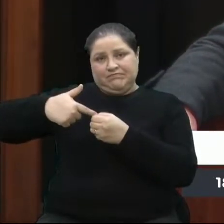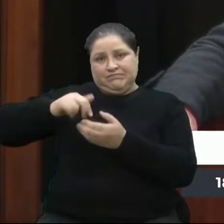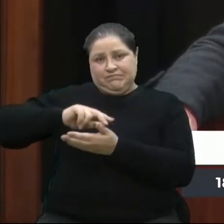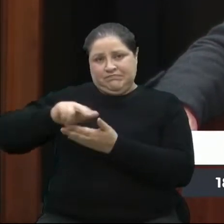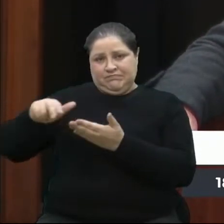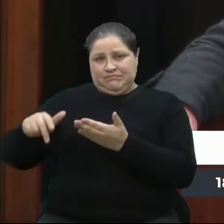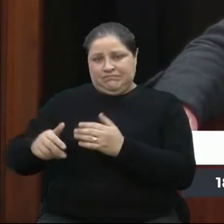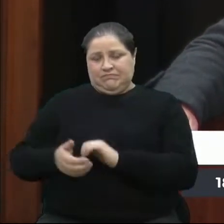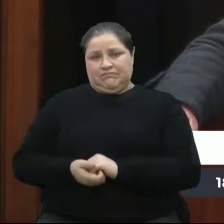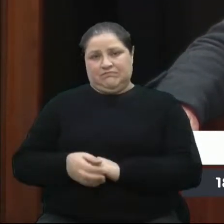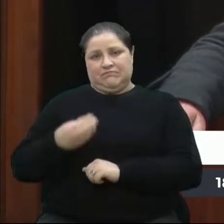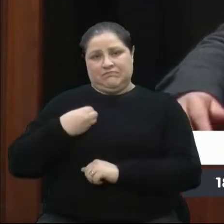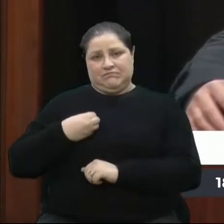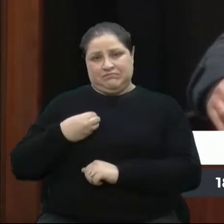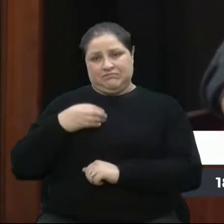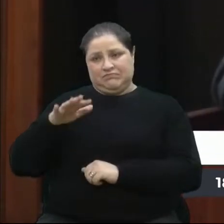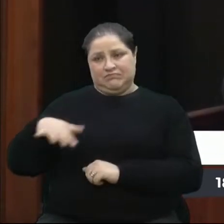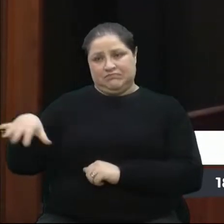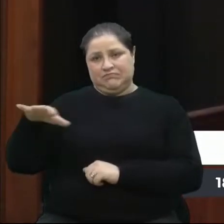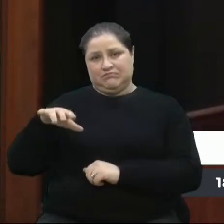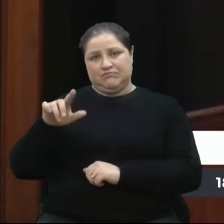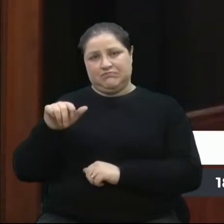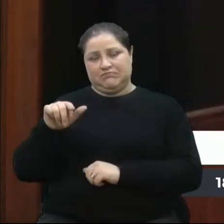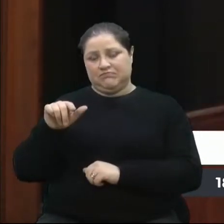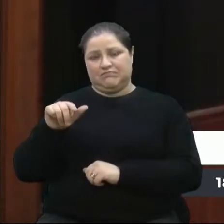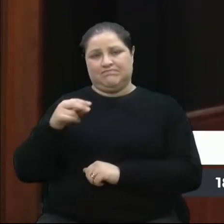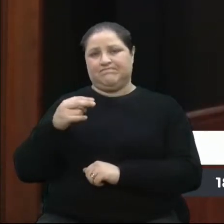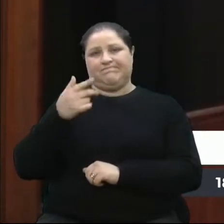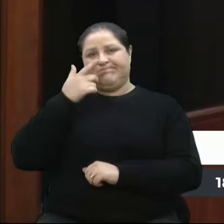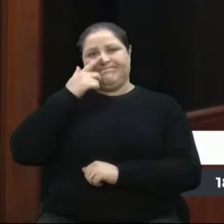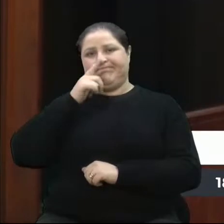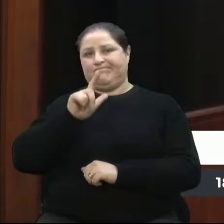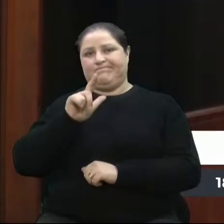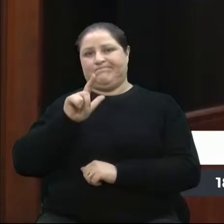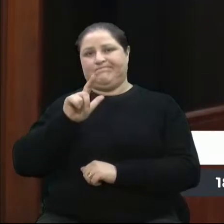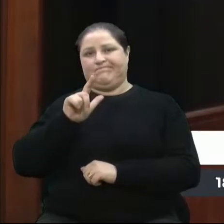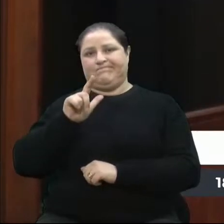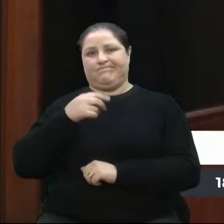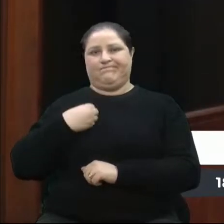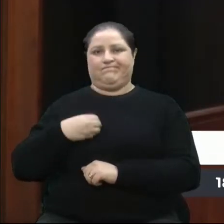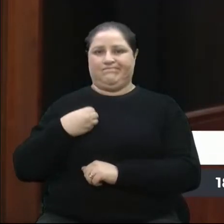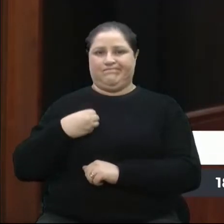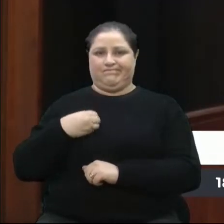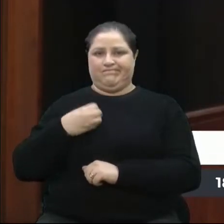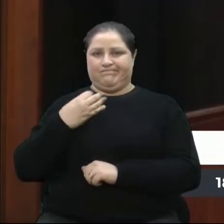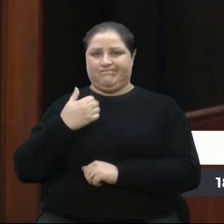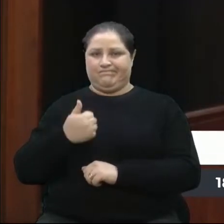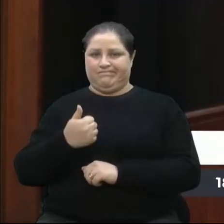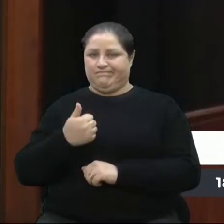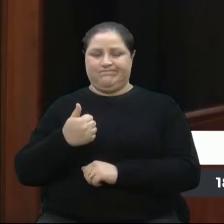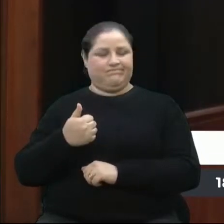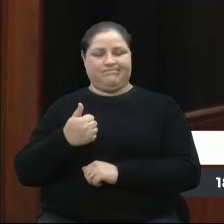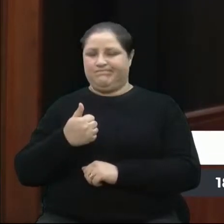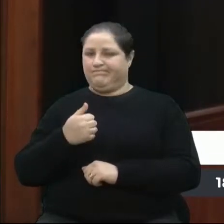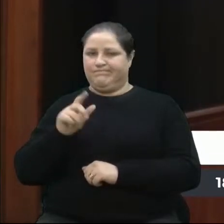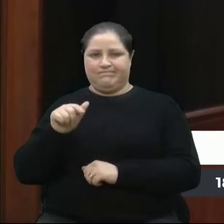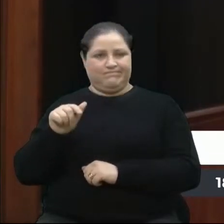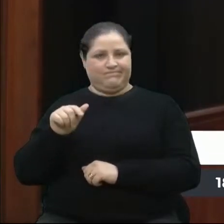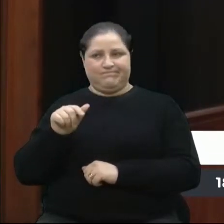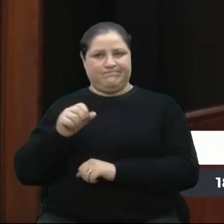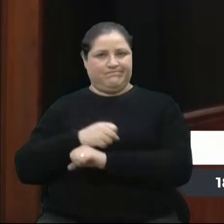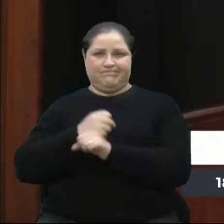nós estamos vivendo uma situação que é insustentável. Absolutamente insustentável no